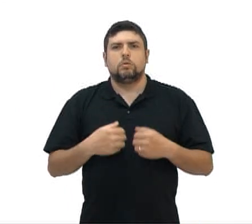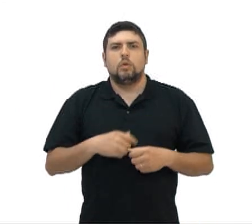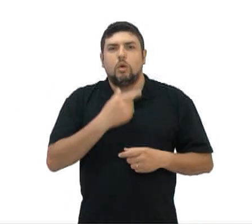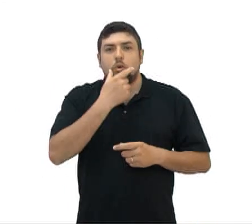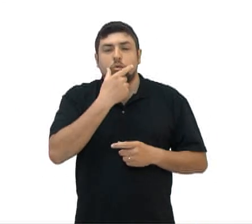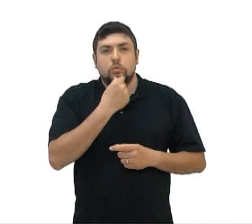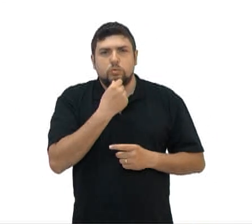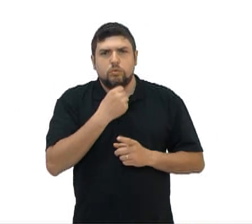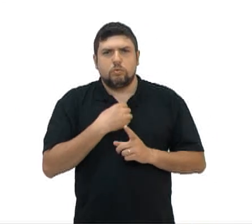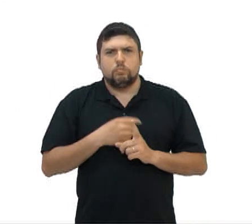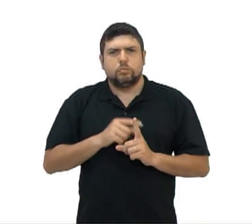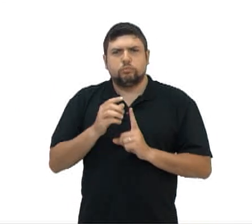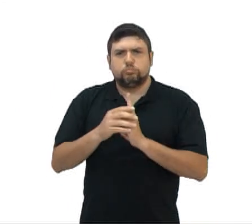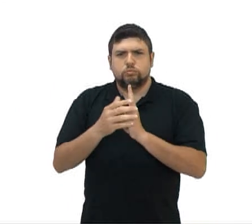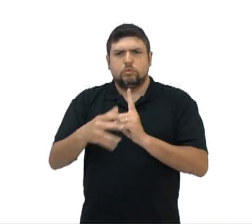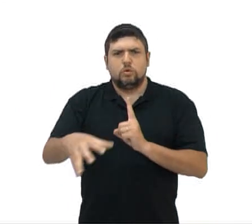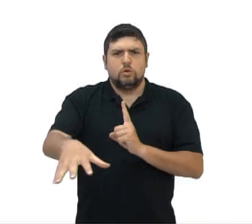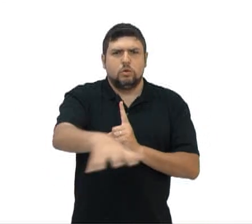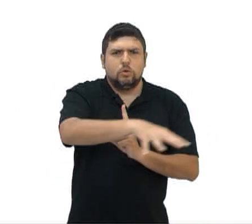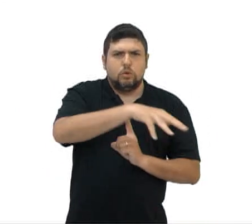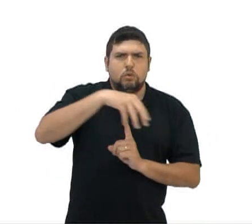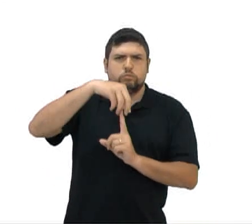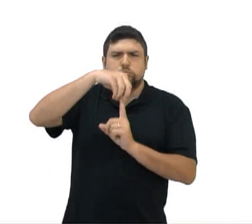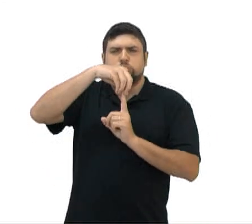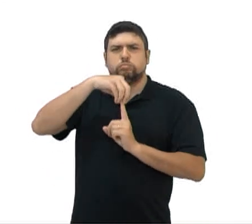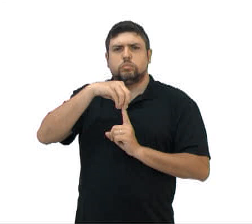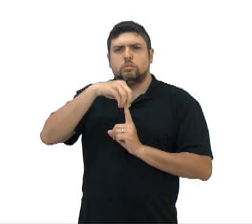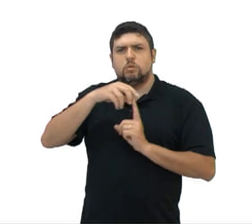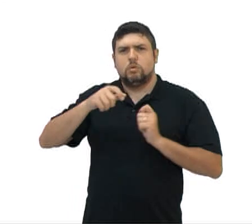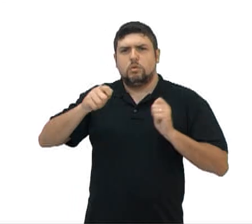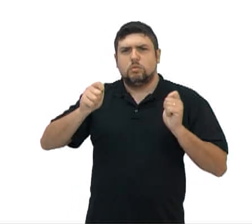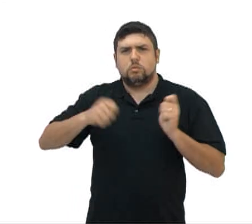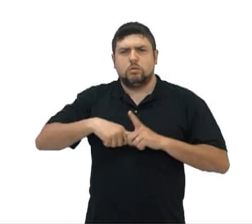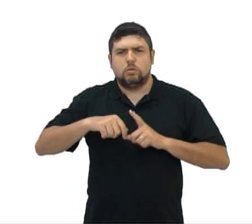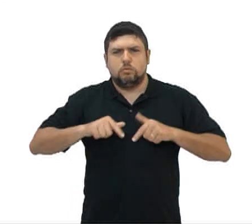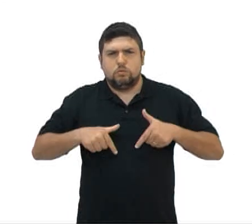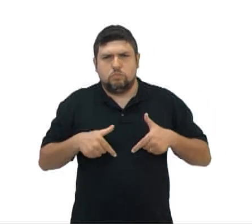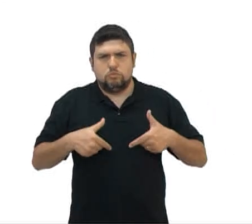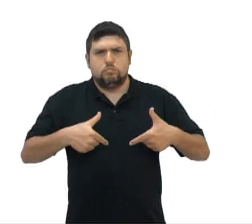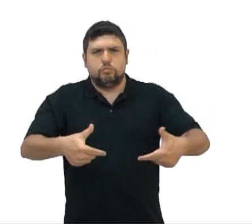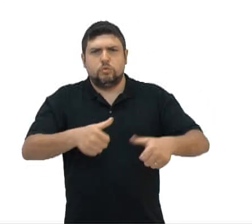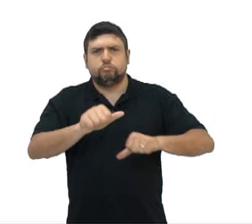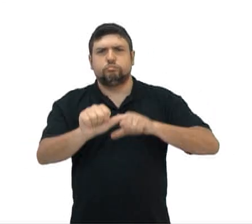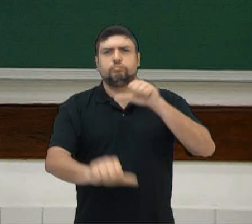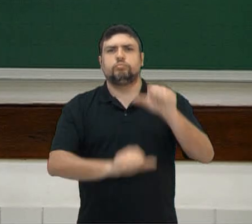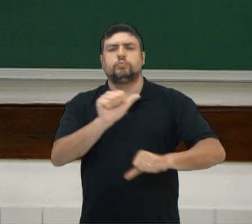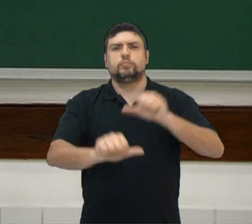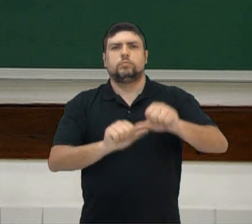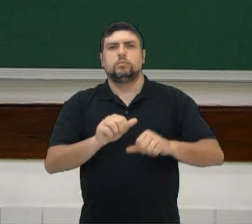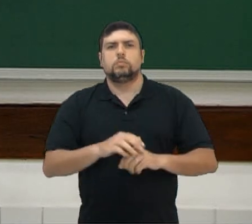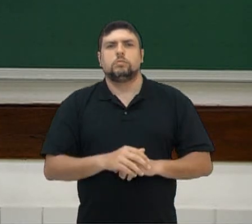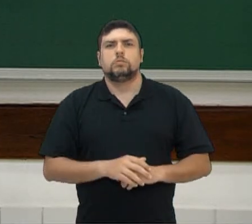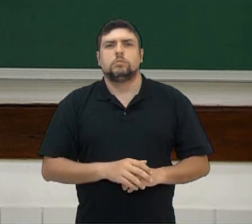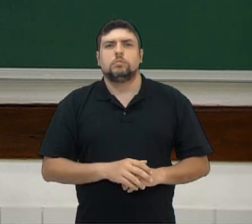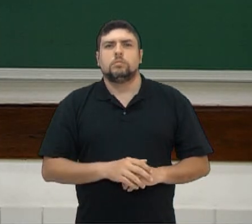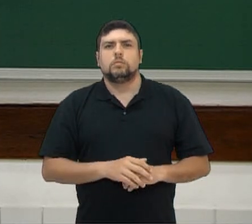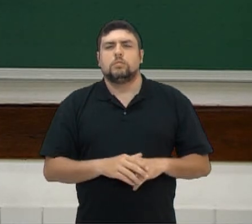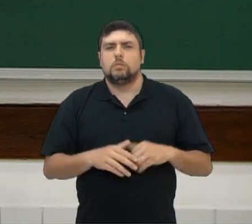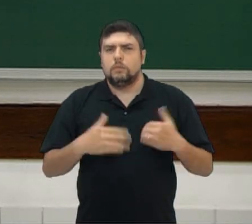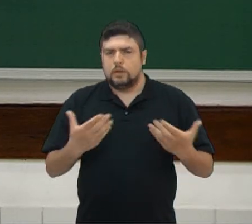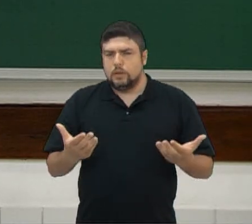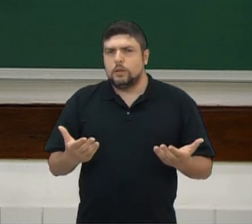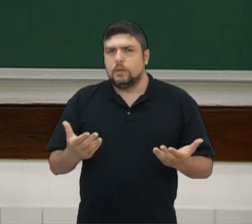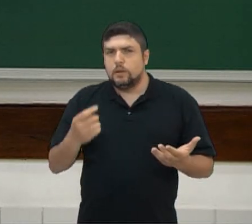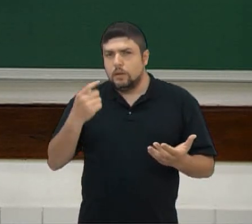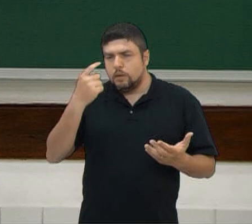tudo, inclusive do poder de inventar e transformar o mundo pelas suas ações. Então, pensem que antes